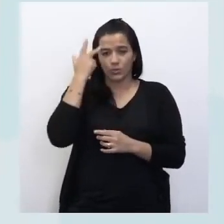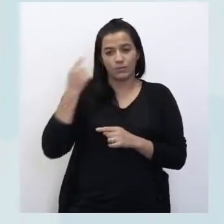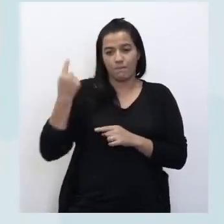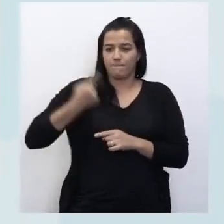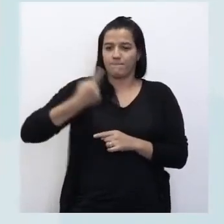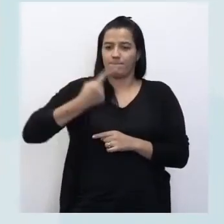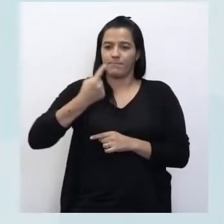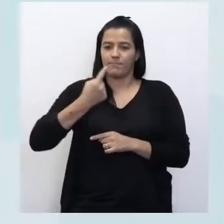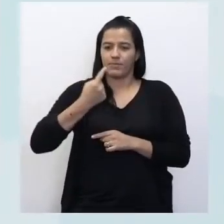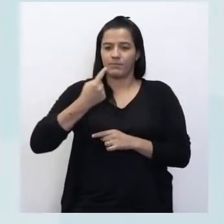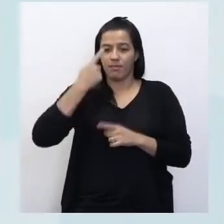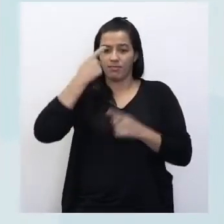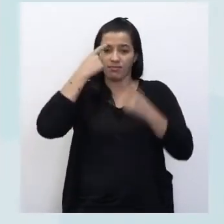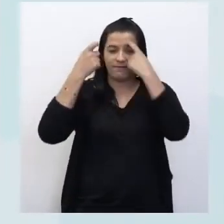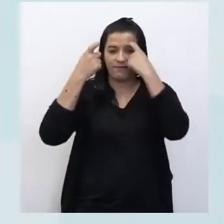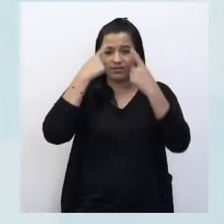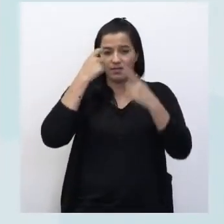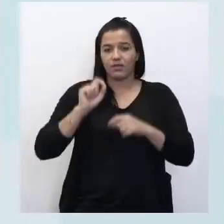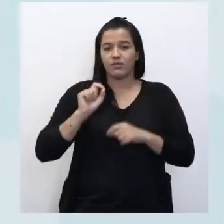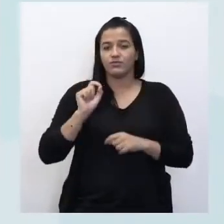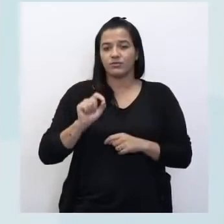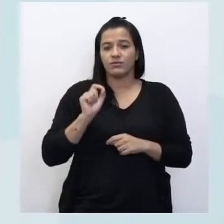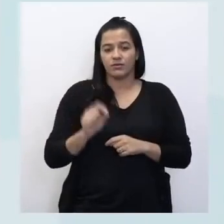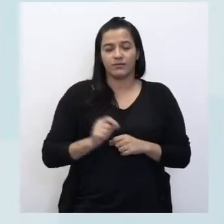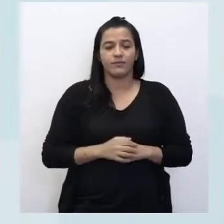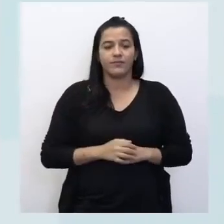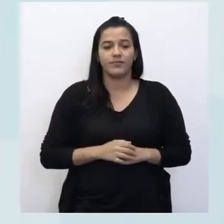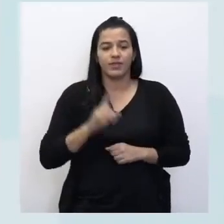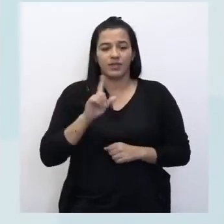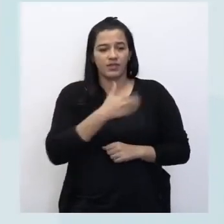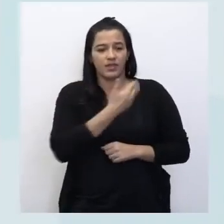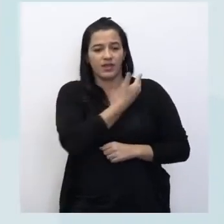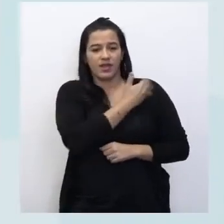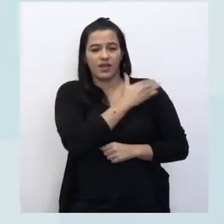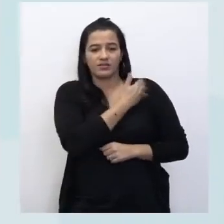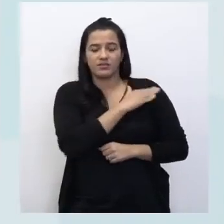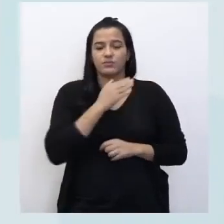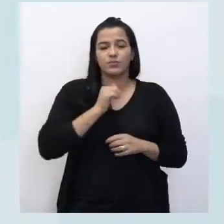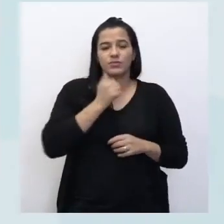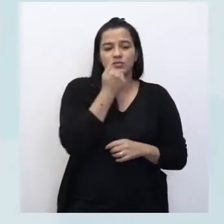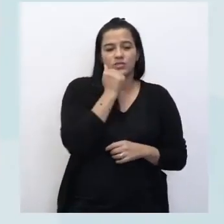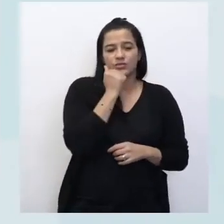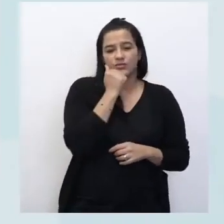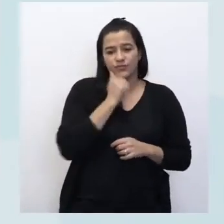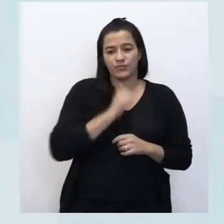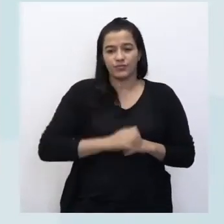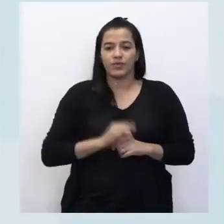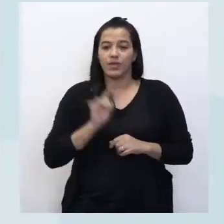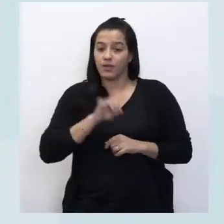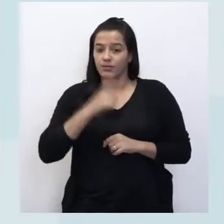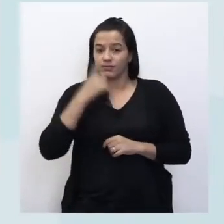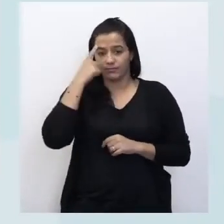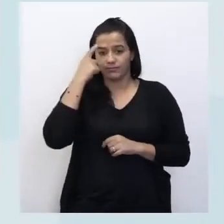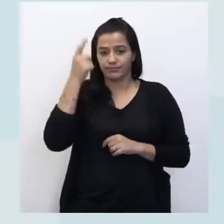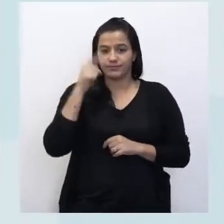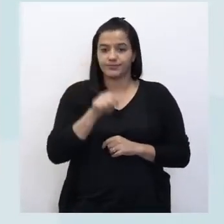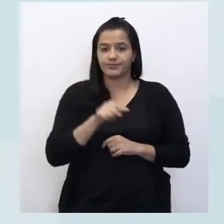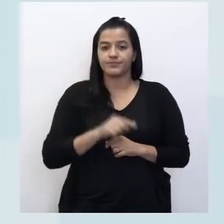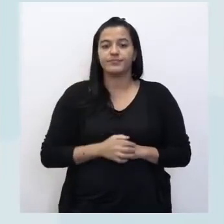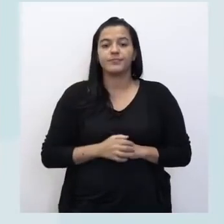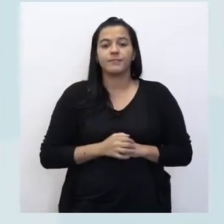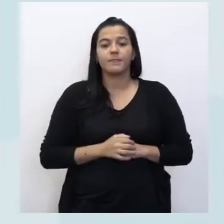das ideias do que a gente chama de racismo científico. Ele escreve, na metade do